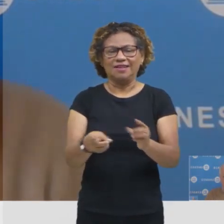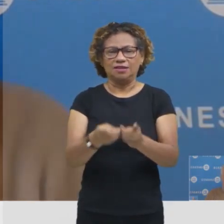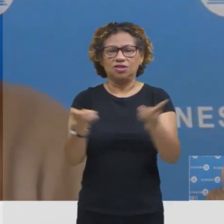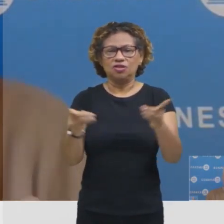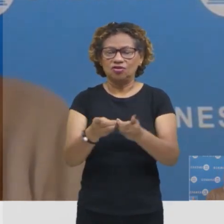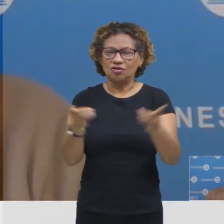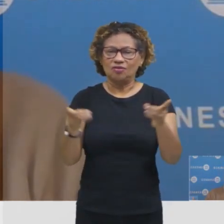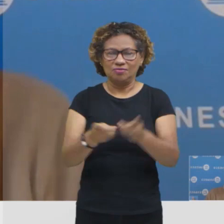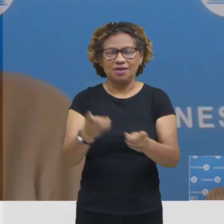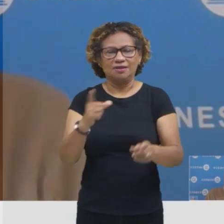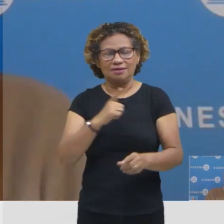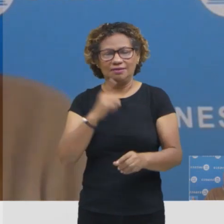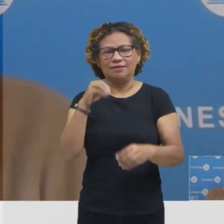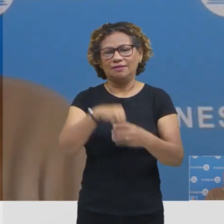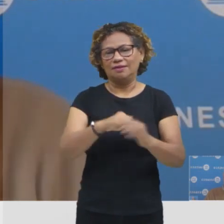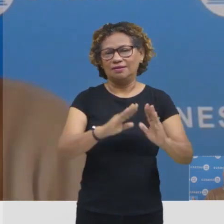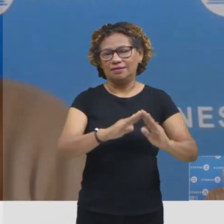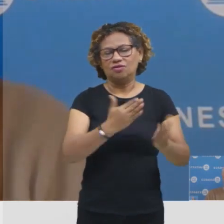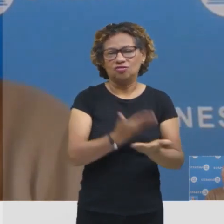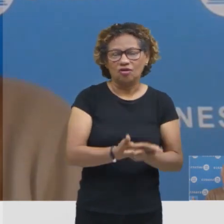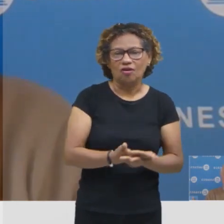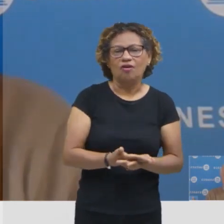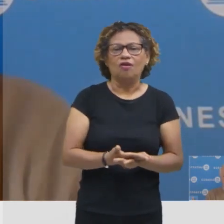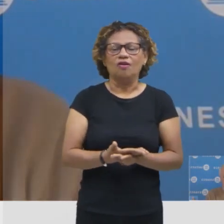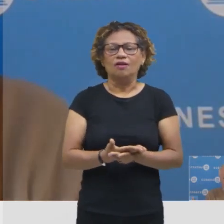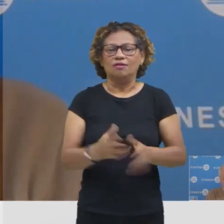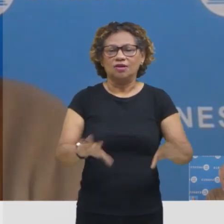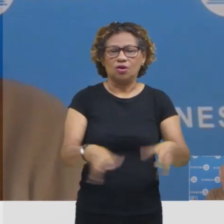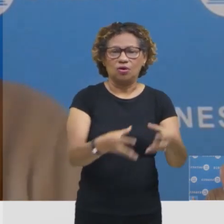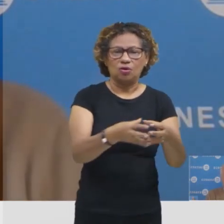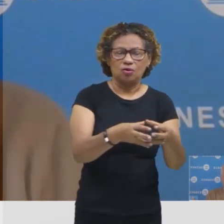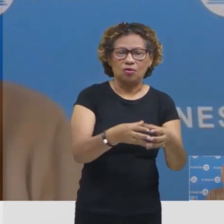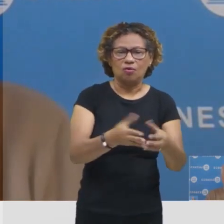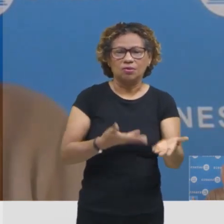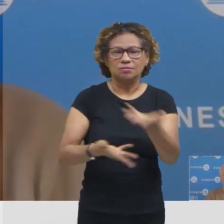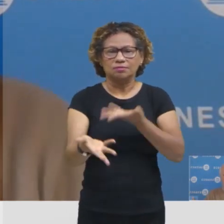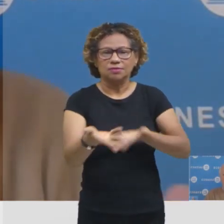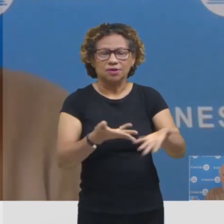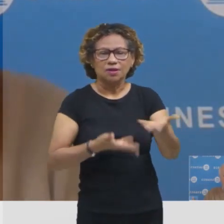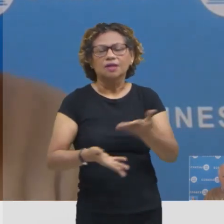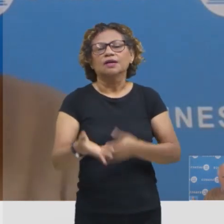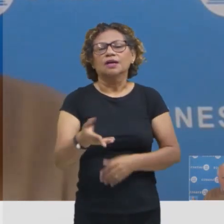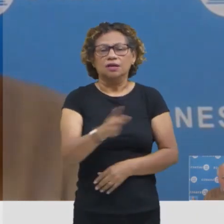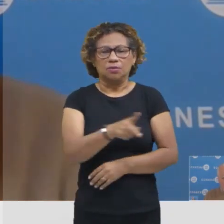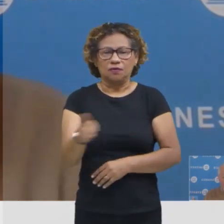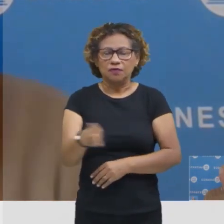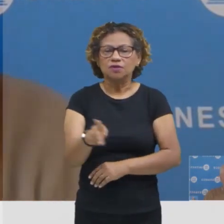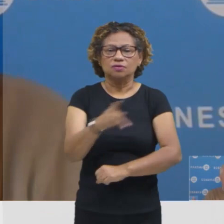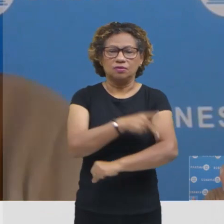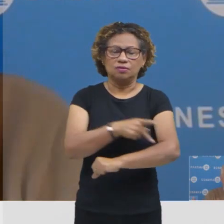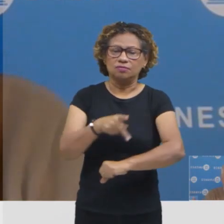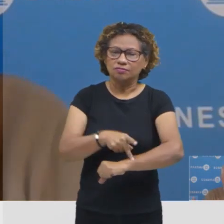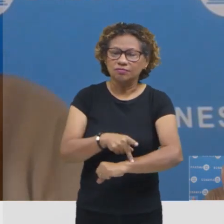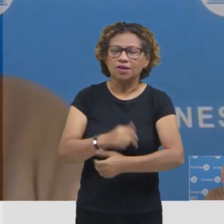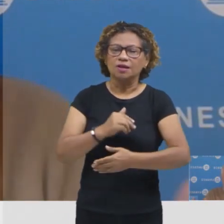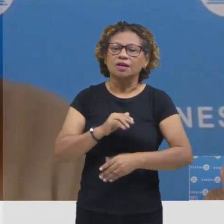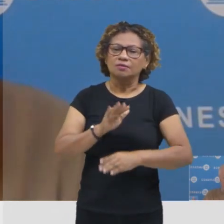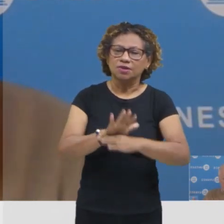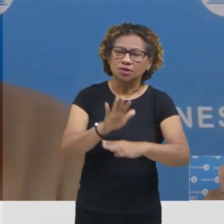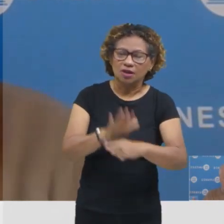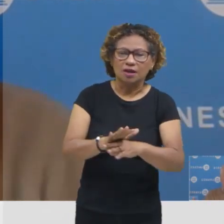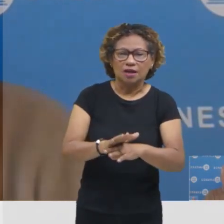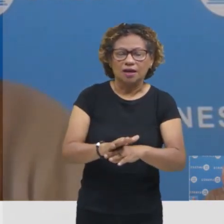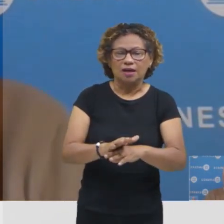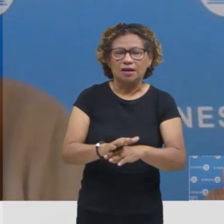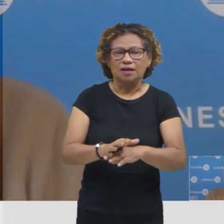nas escolas, através de grupos de professores, através de movimentos pedagógicos, certamente com o apoio das autoridades,